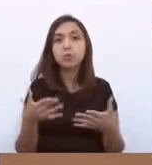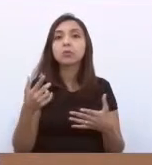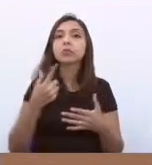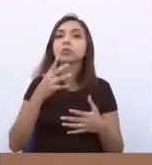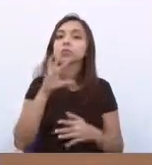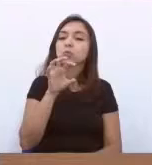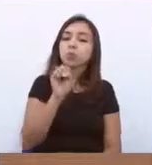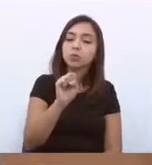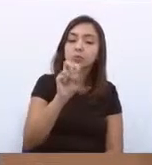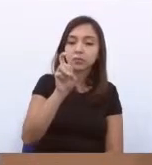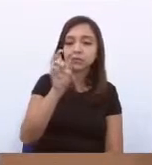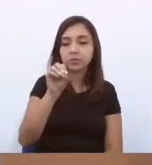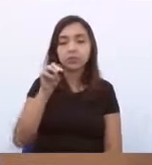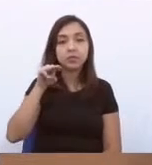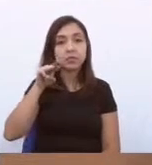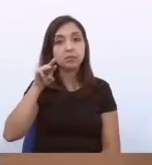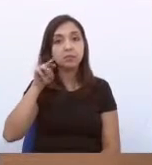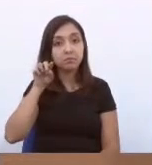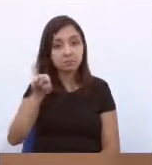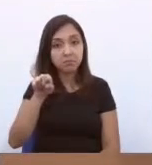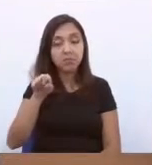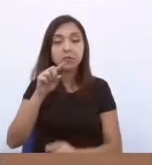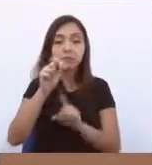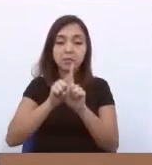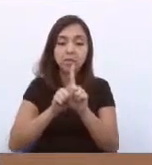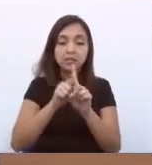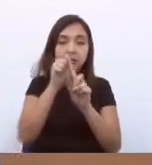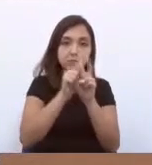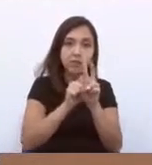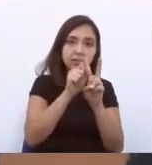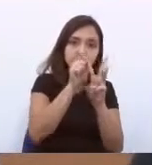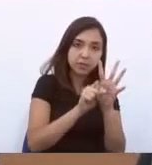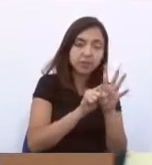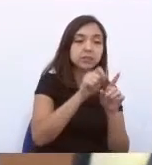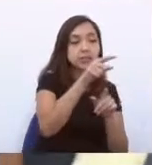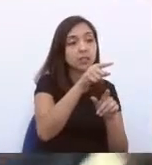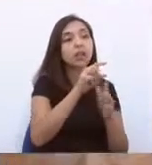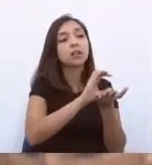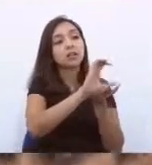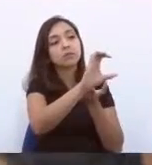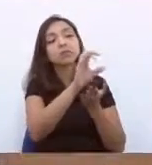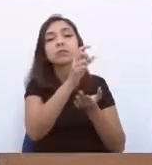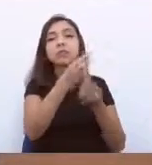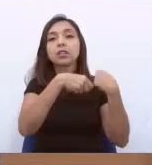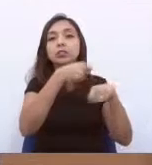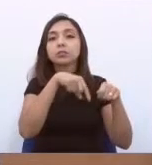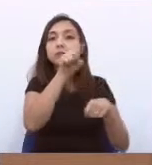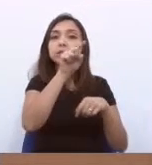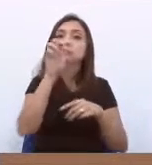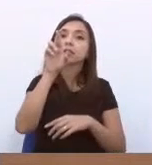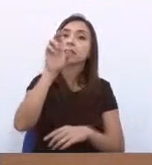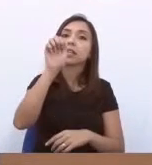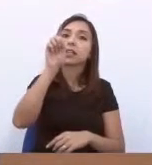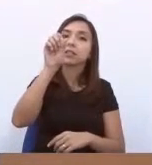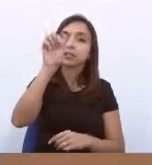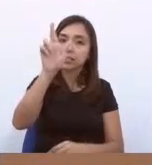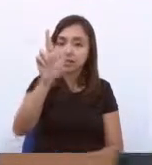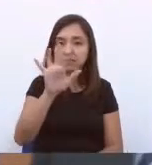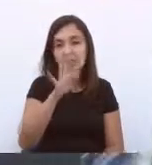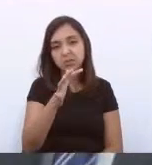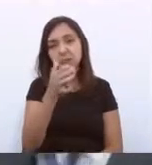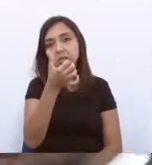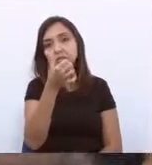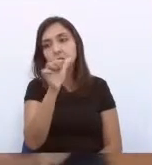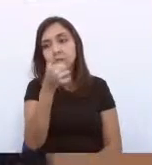de R$ 850 mil mês é gasto com a empresa que administra os radares, ou seja, em torno de 10,